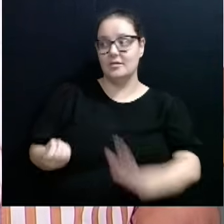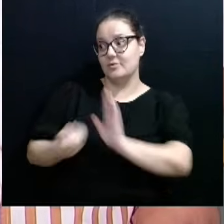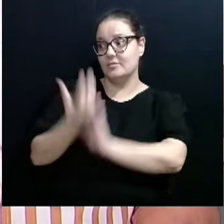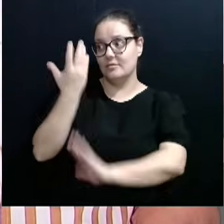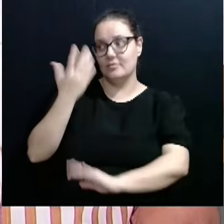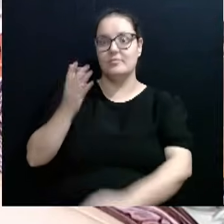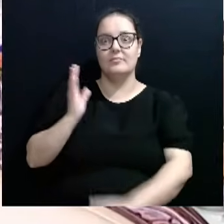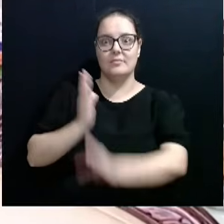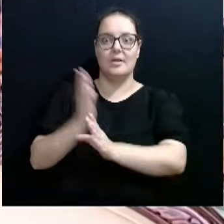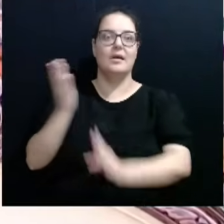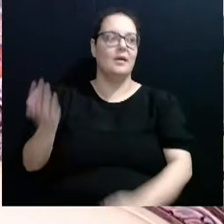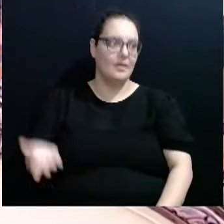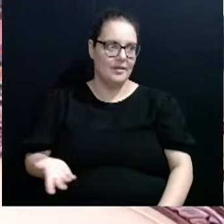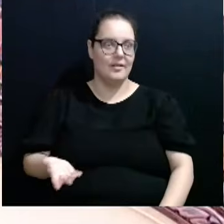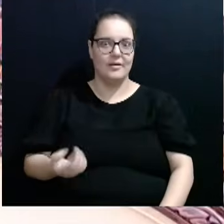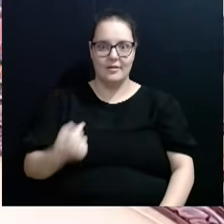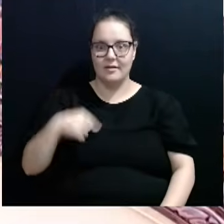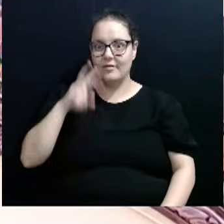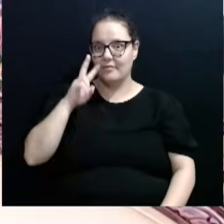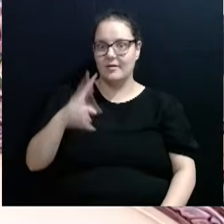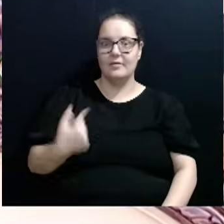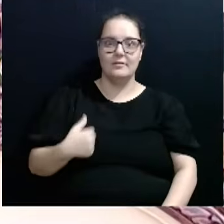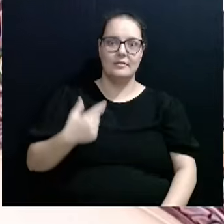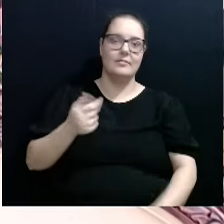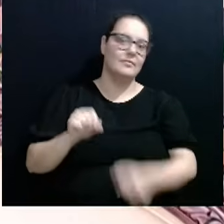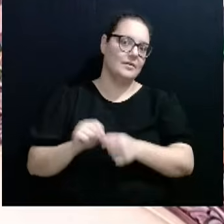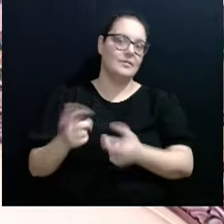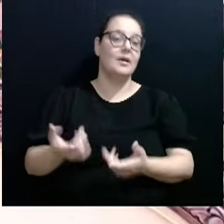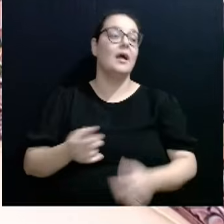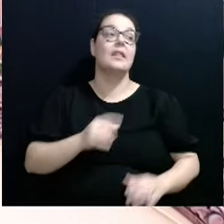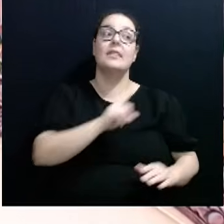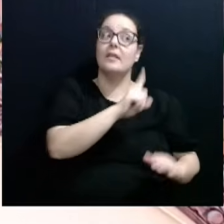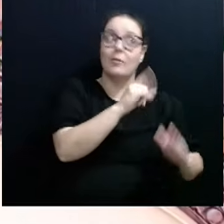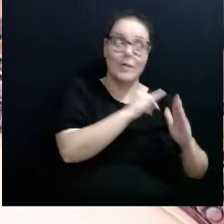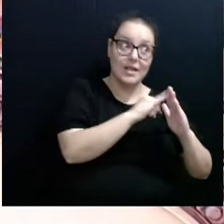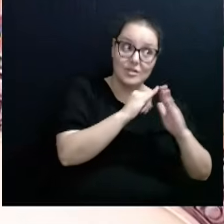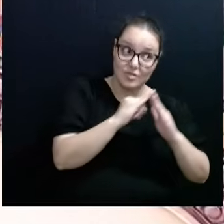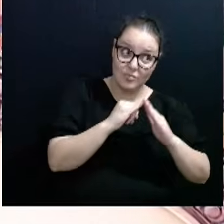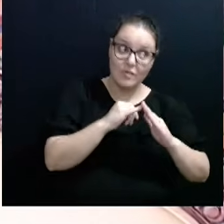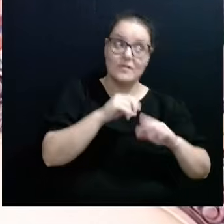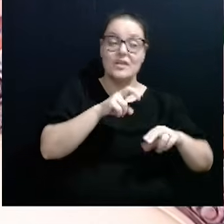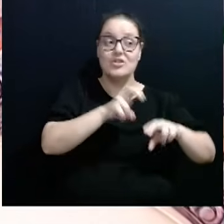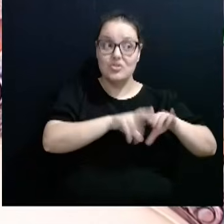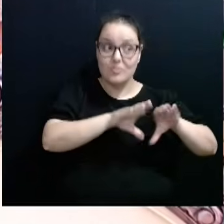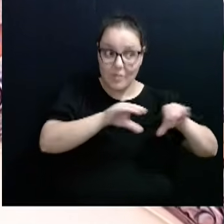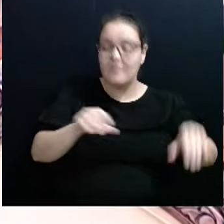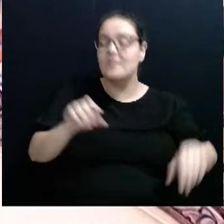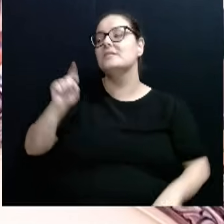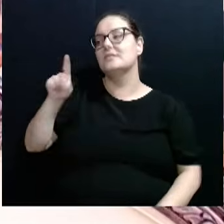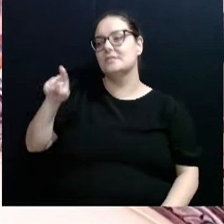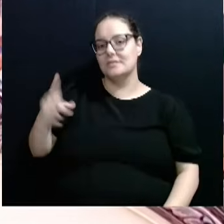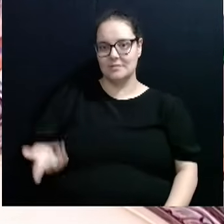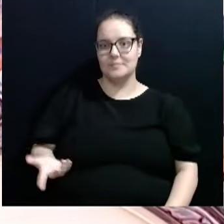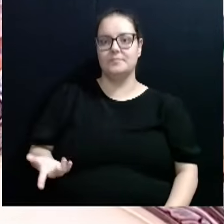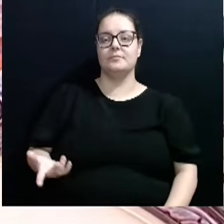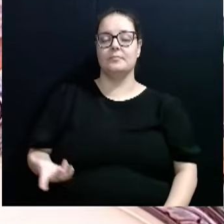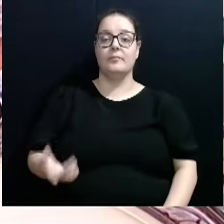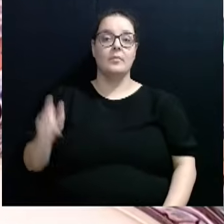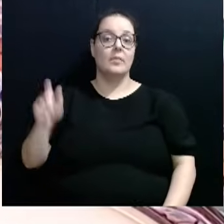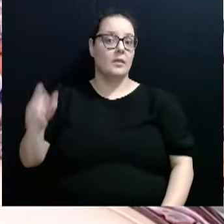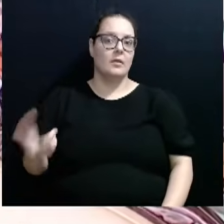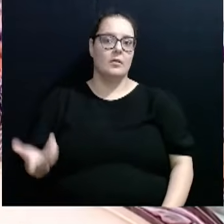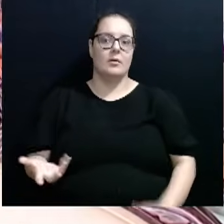faço isso, né? E Sim. às vezes a pessoa não sabe que valor, às vezes a peça vale pouco e a pessoa quer mais caro, mas